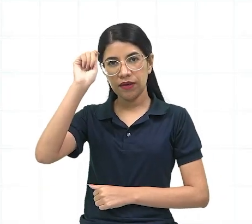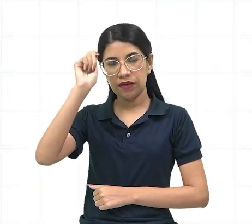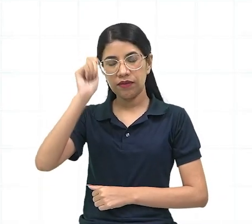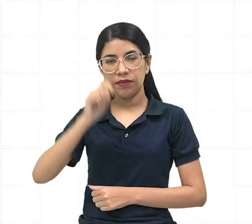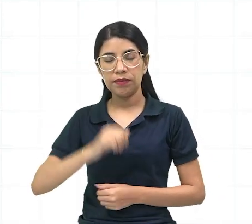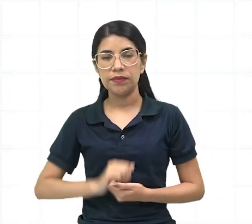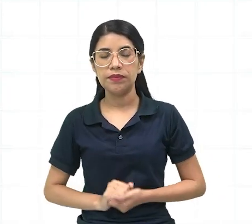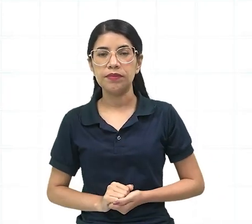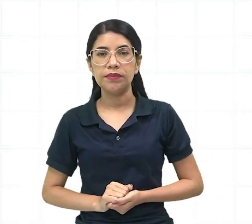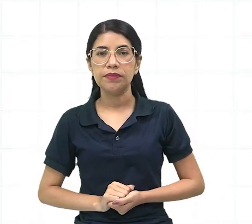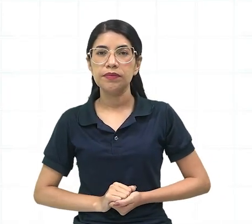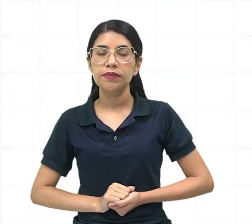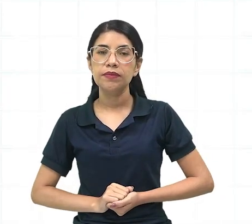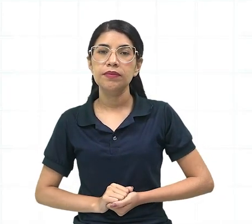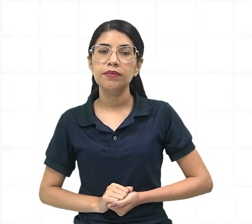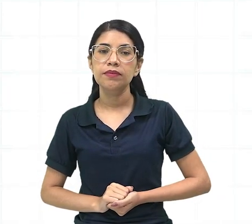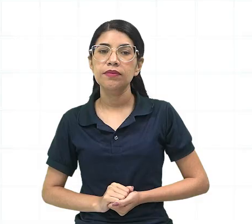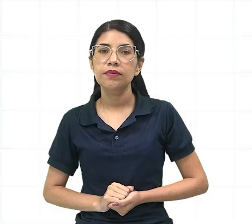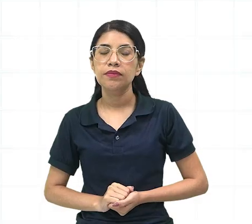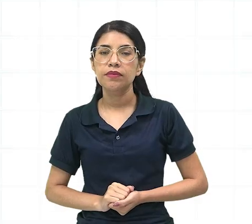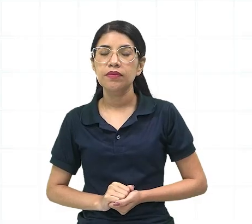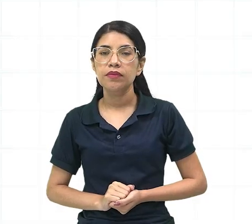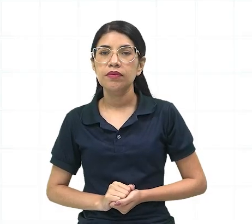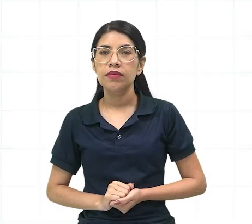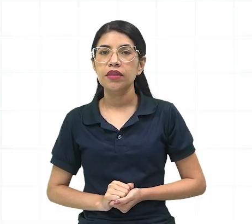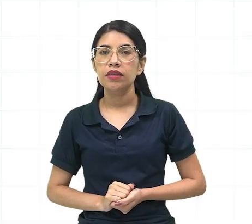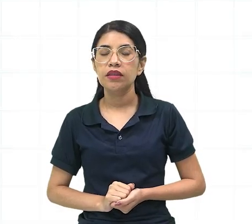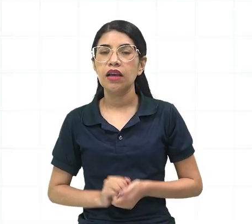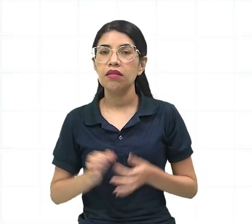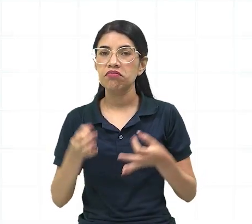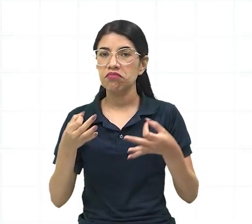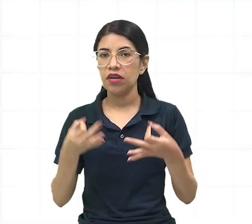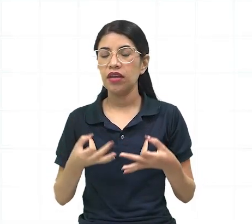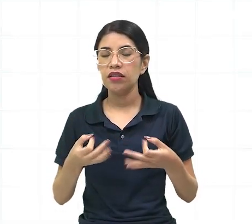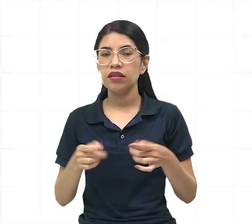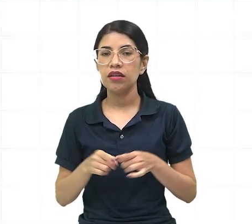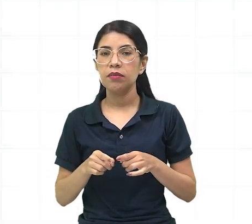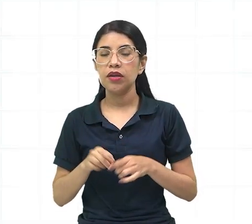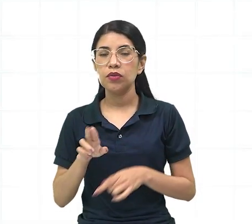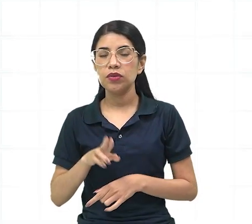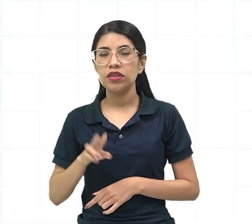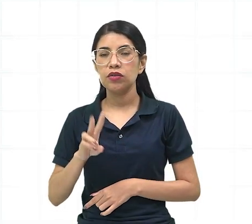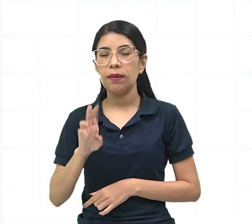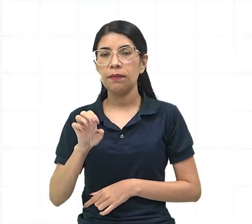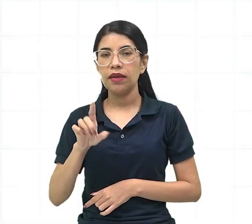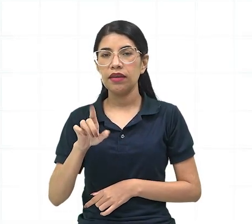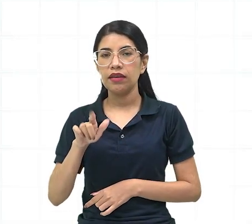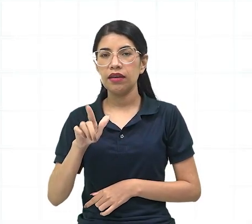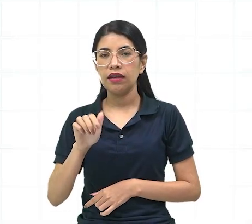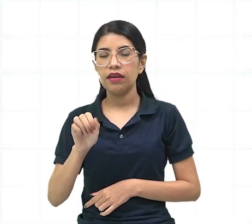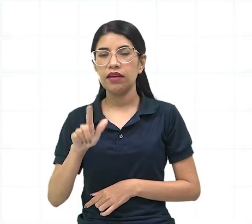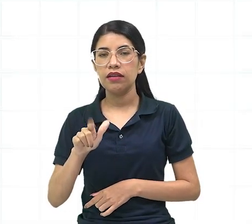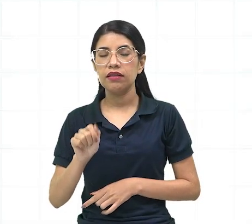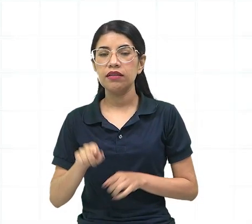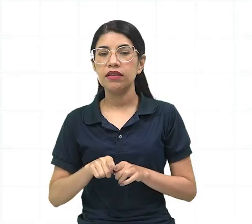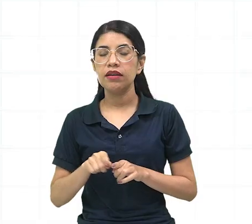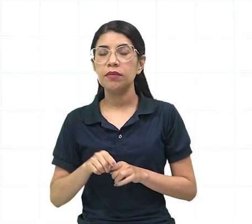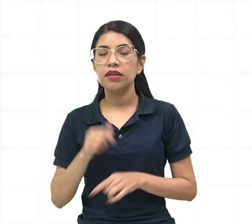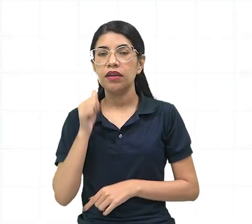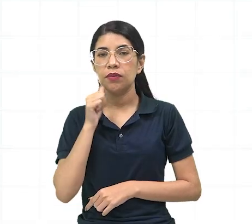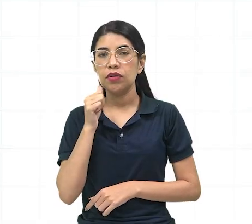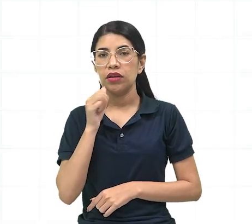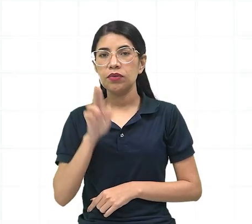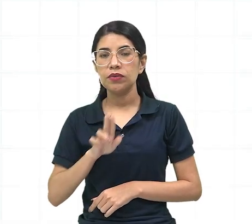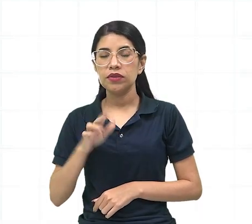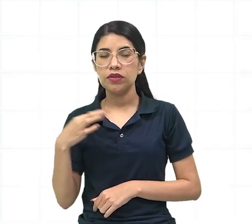cartola, né? Bem elegante, usando até uma bengala. A mulher aí com vestidos